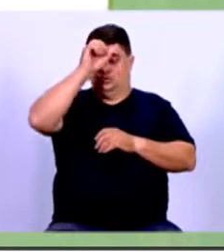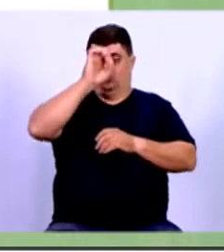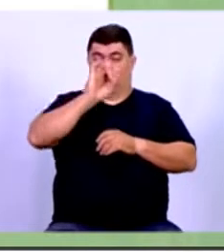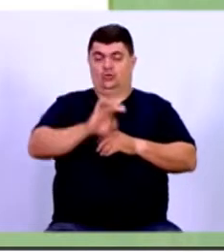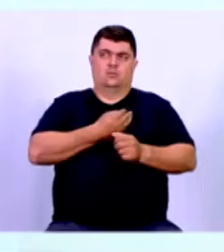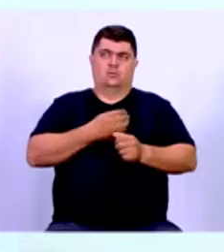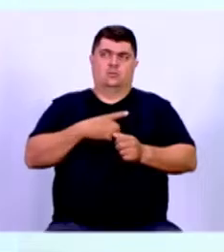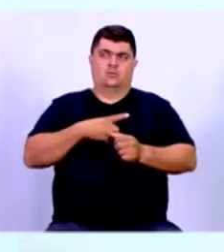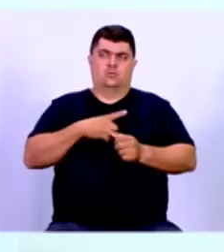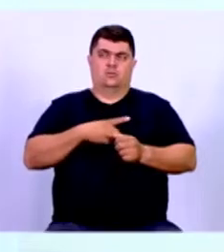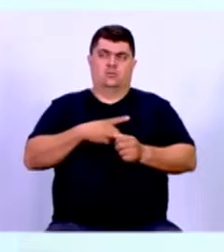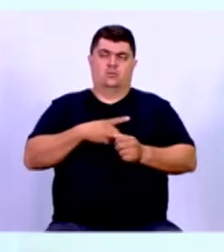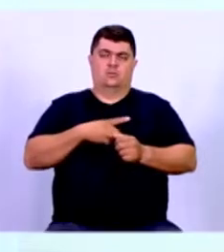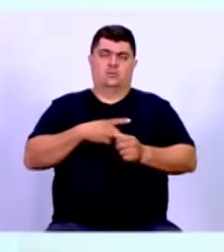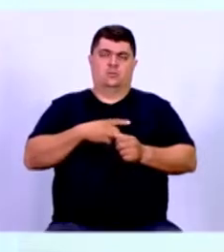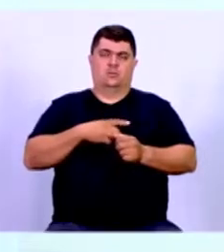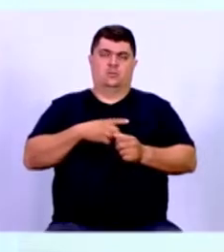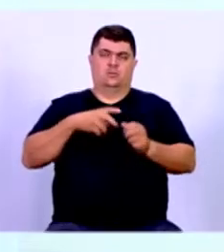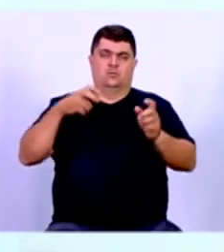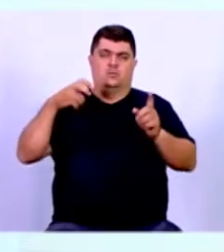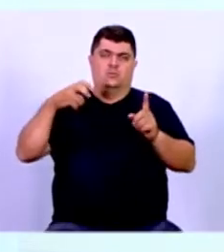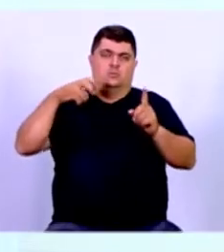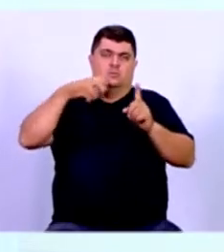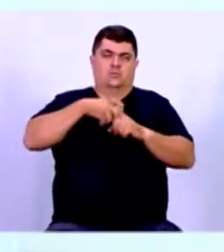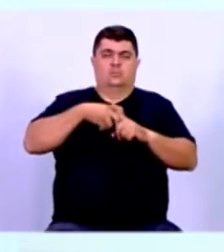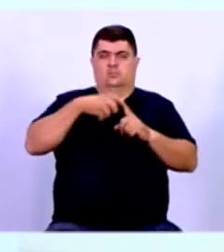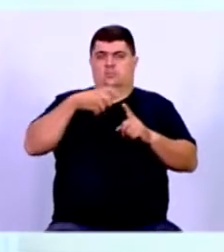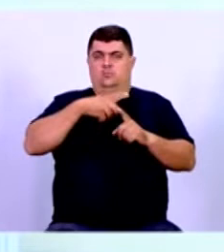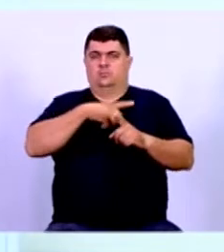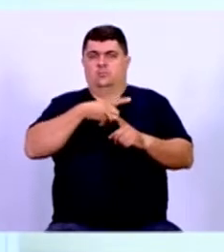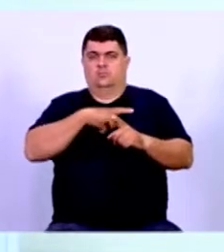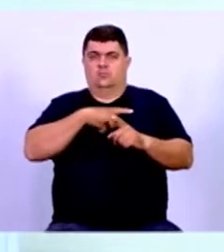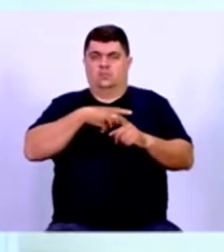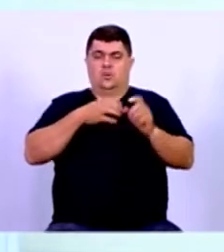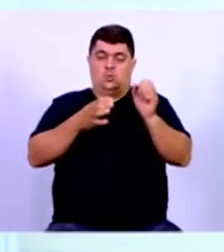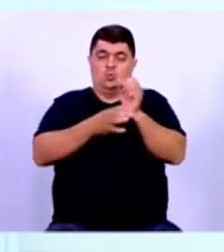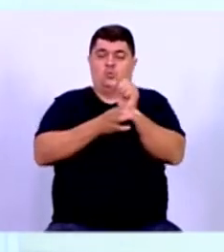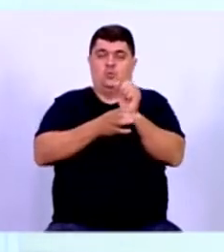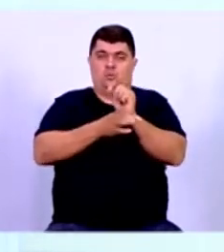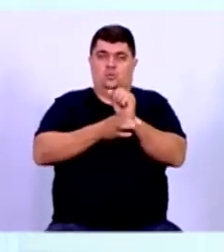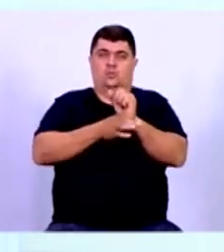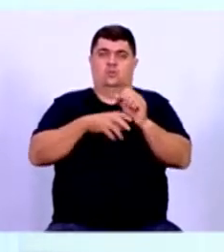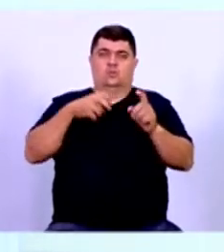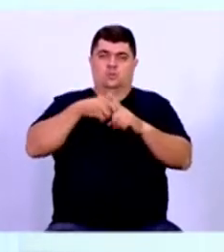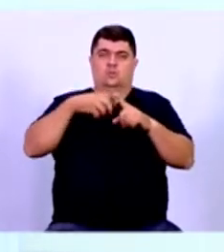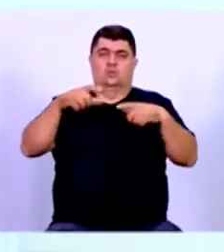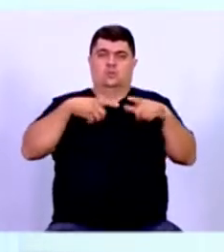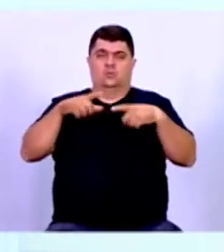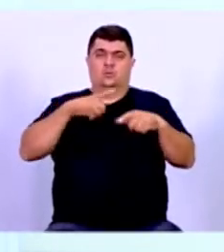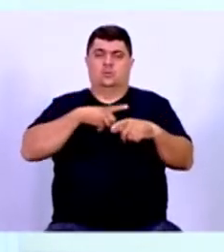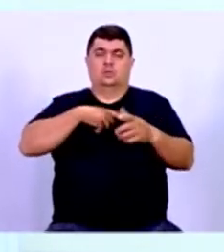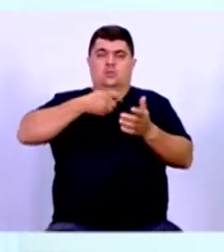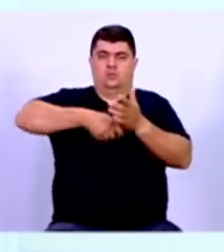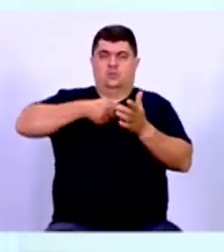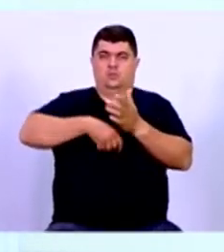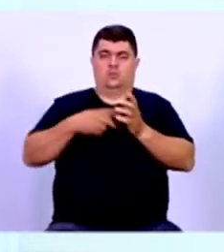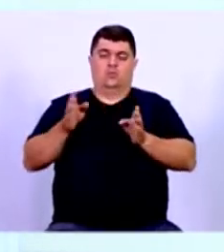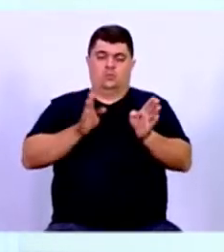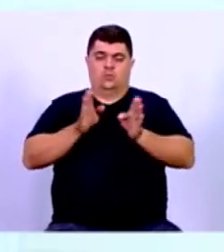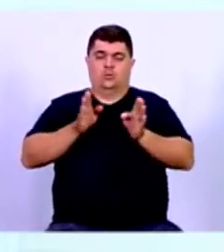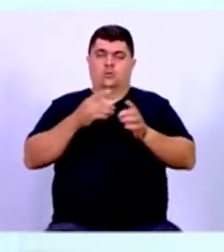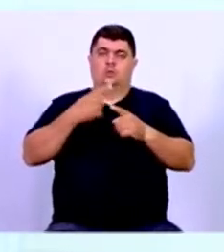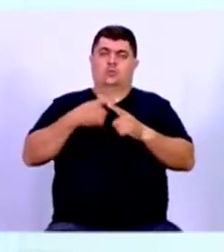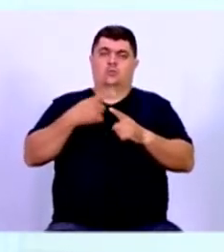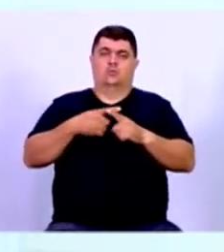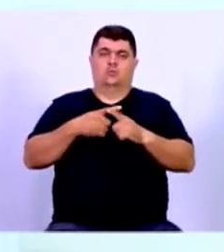O acidente contra seguro, o seguro contra acidente de trabalho, ele é obrigatório nas duas situações. Por